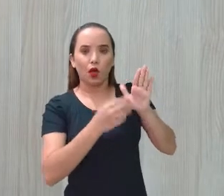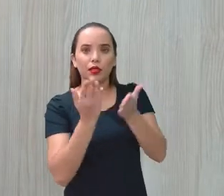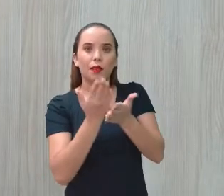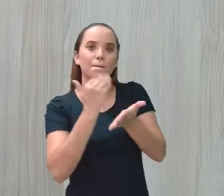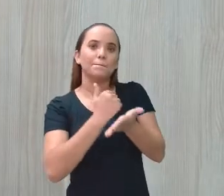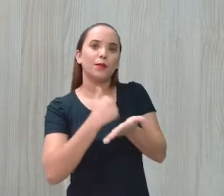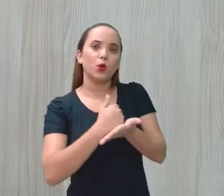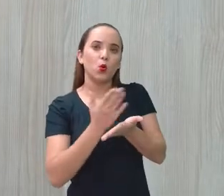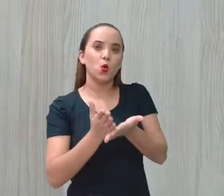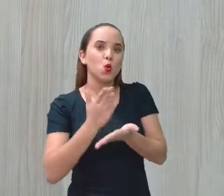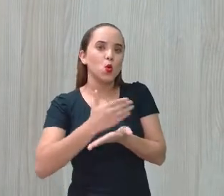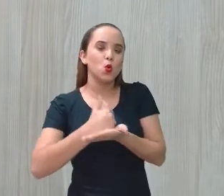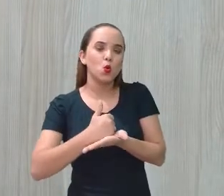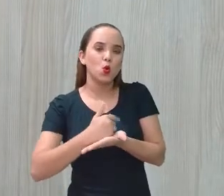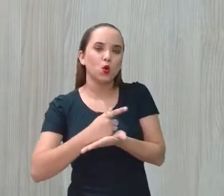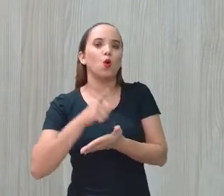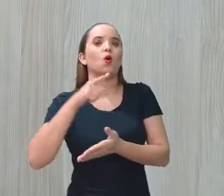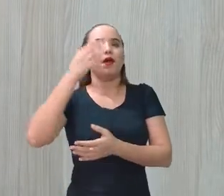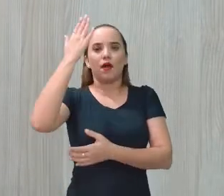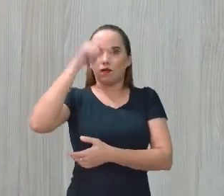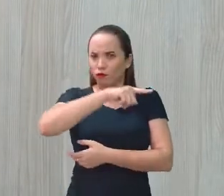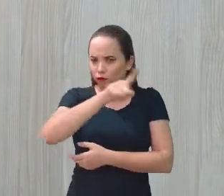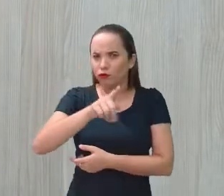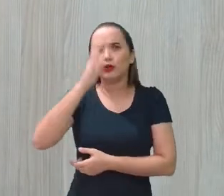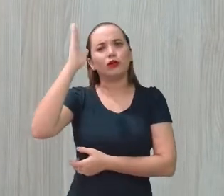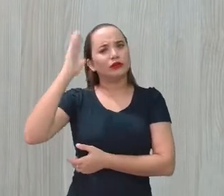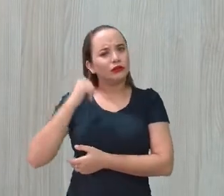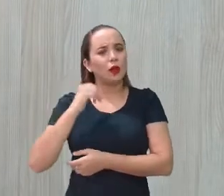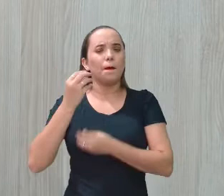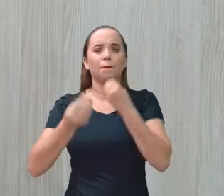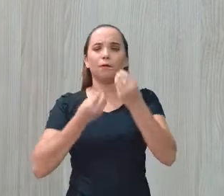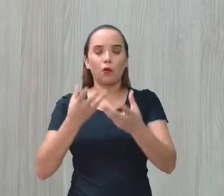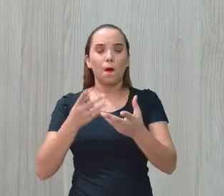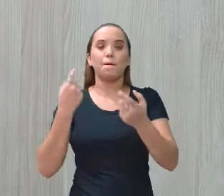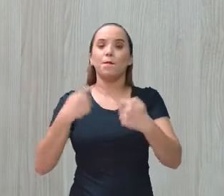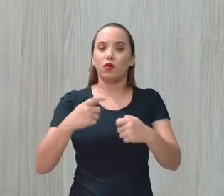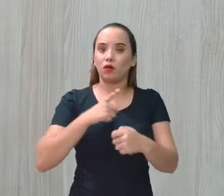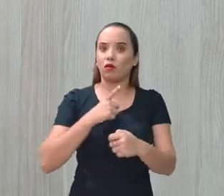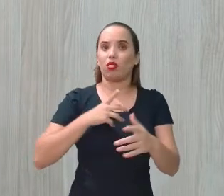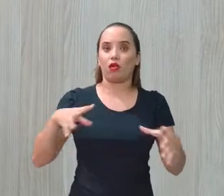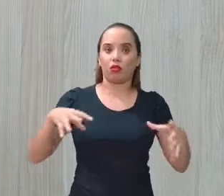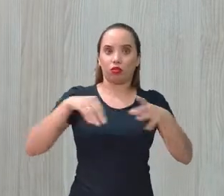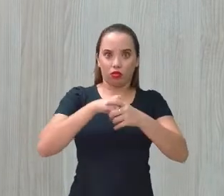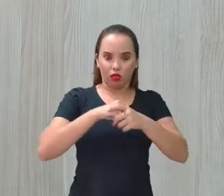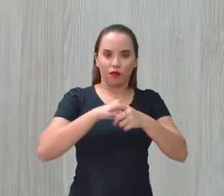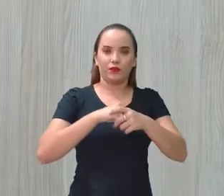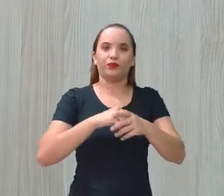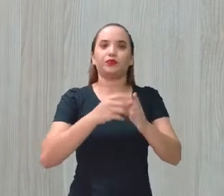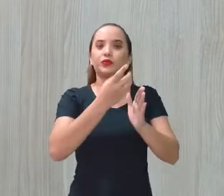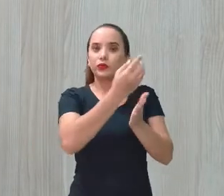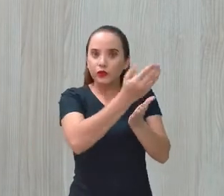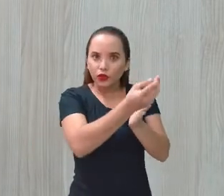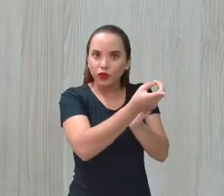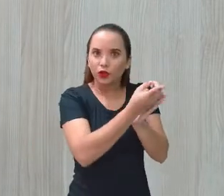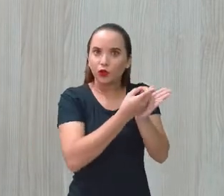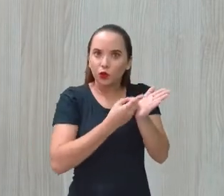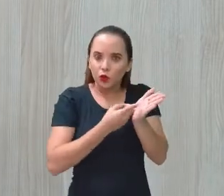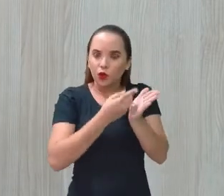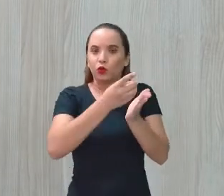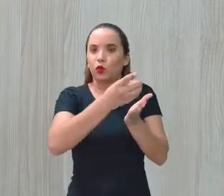elencar os ingredientes, o modo de fazer. Por quê? Porque dentro do gênero receita, a gente tem uma